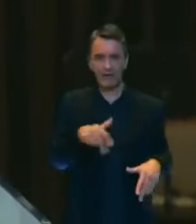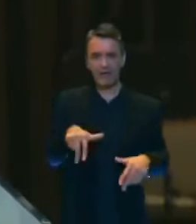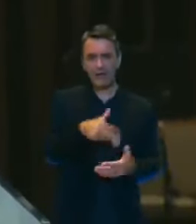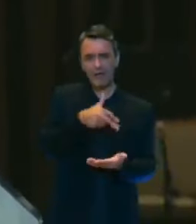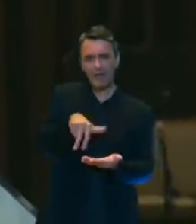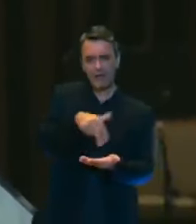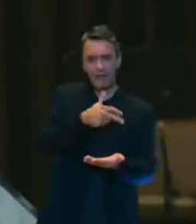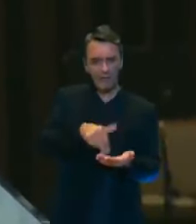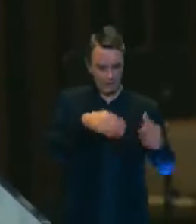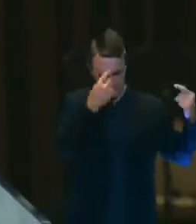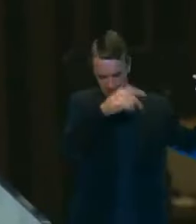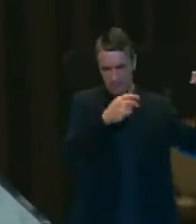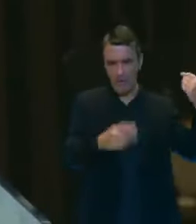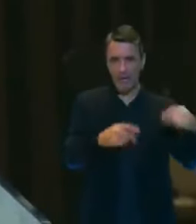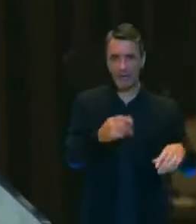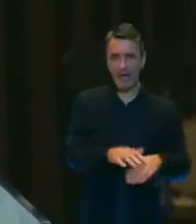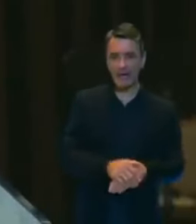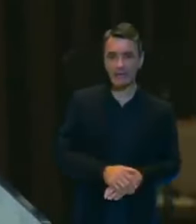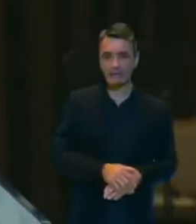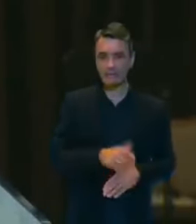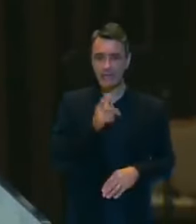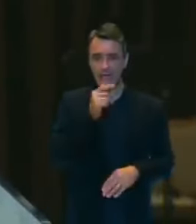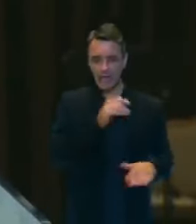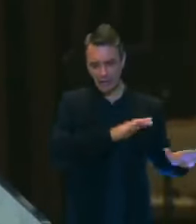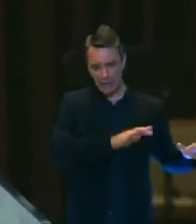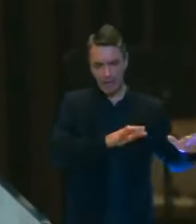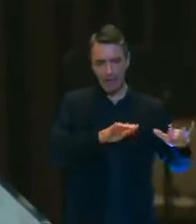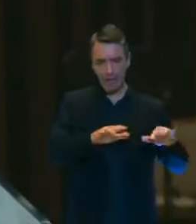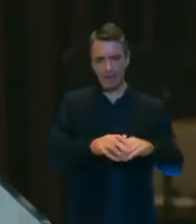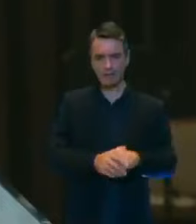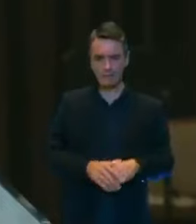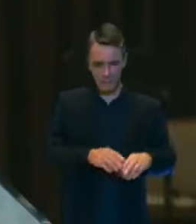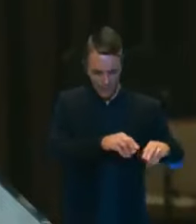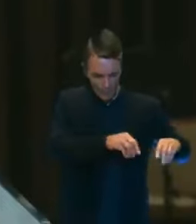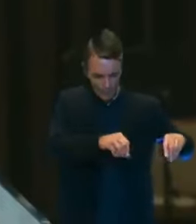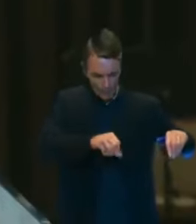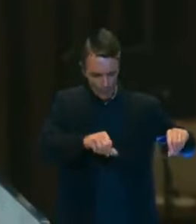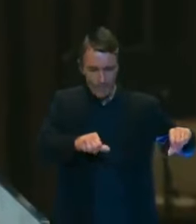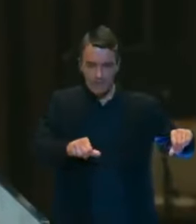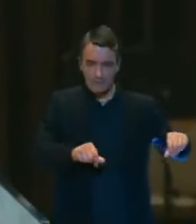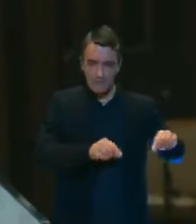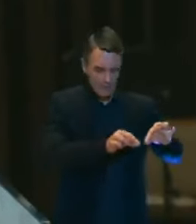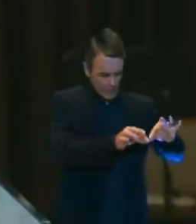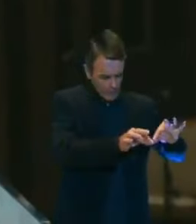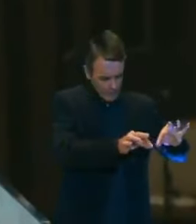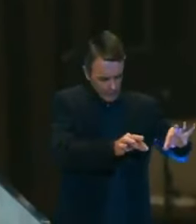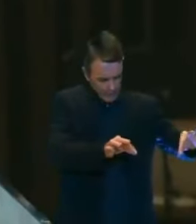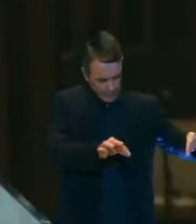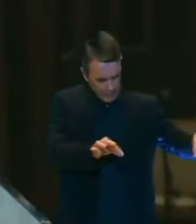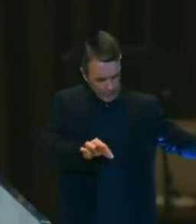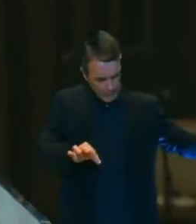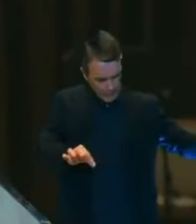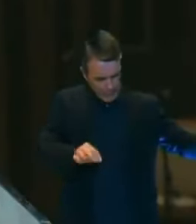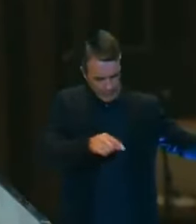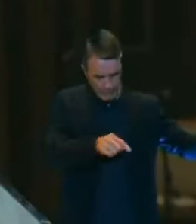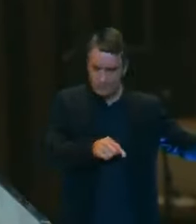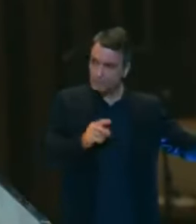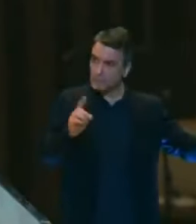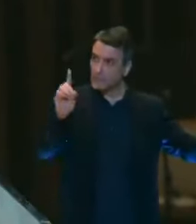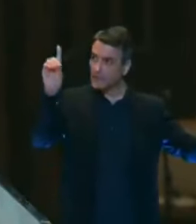E em determinado momento eles fizeram uma linha na areia. Falaram: Deus, dessa linha para cá,